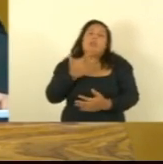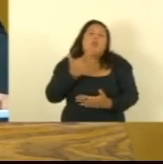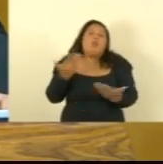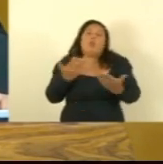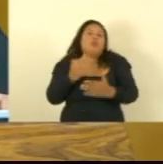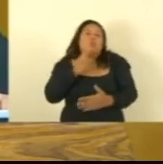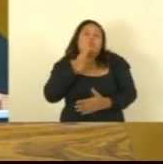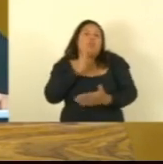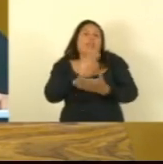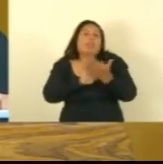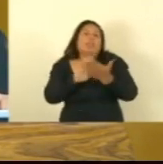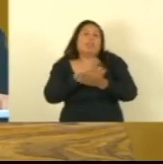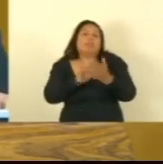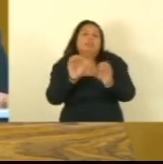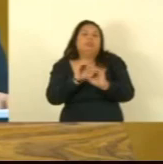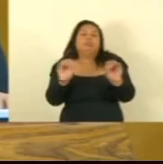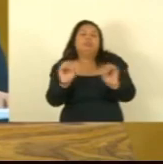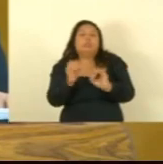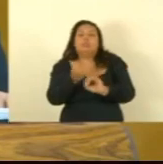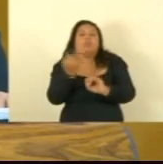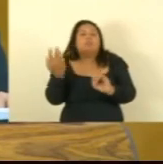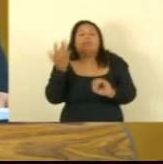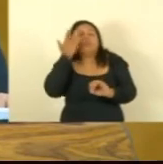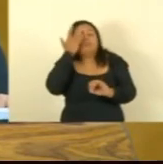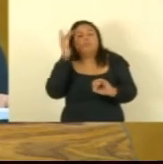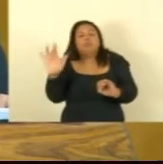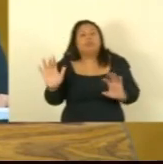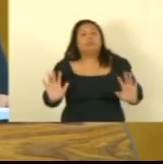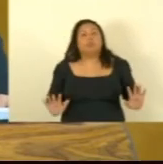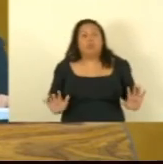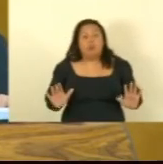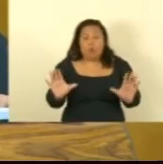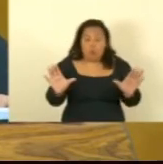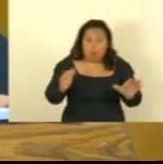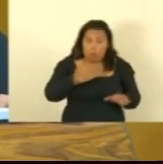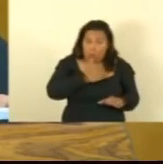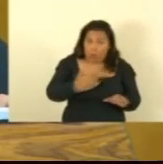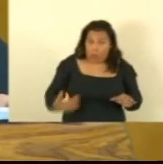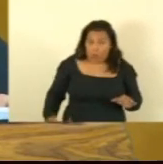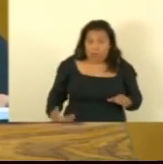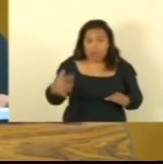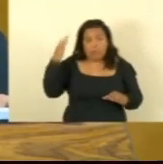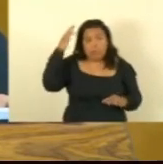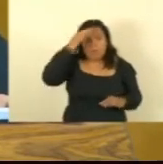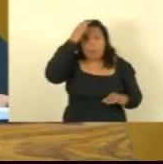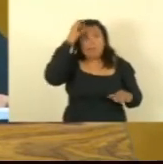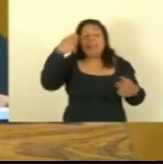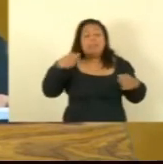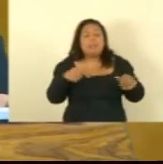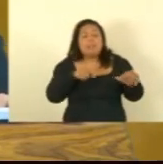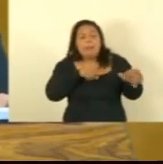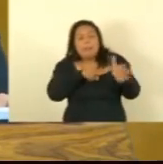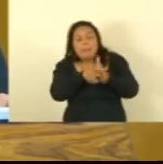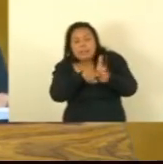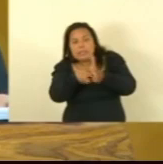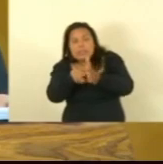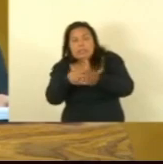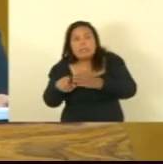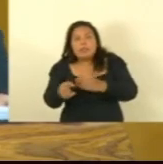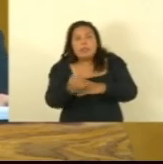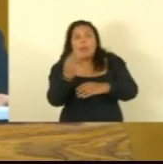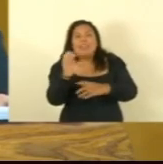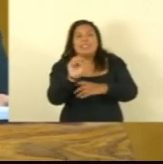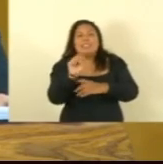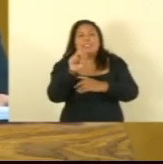desconhecidas. O governo do estado precisa fazer um levantamento, censo,